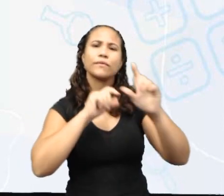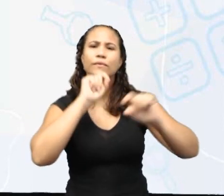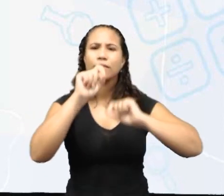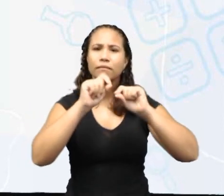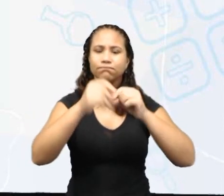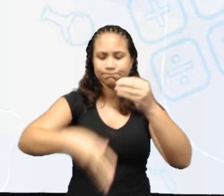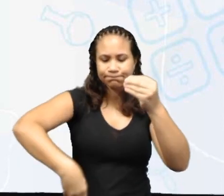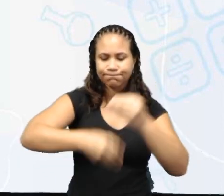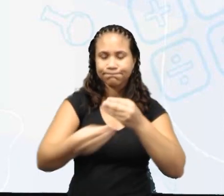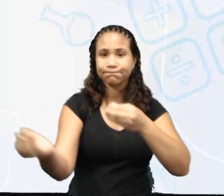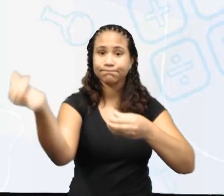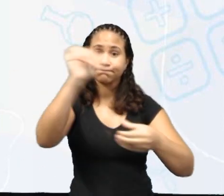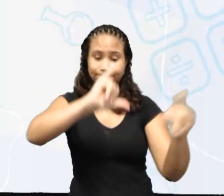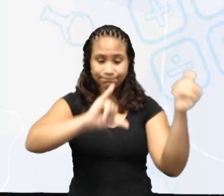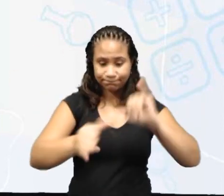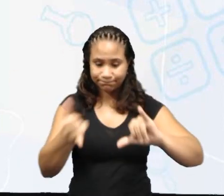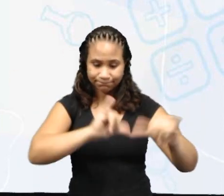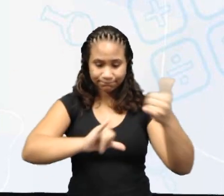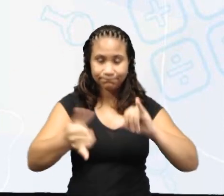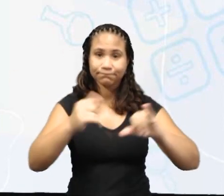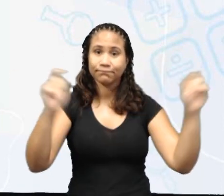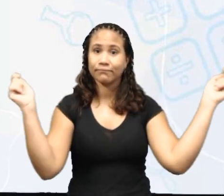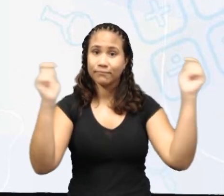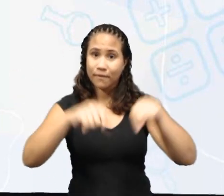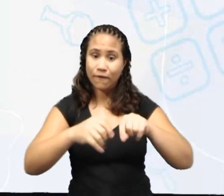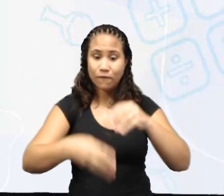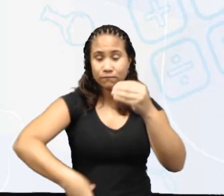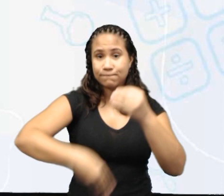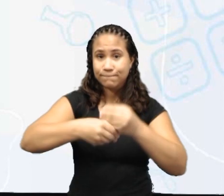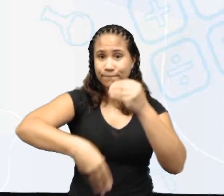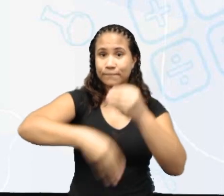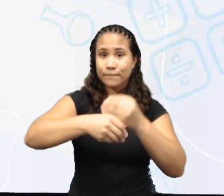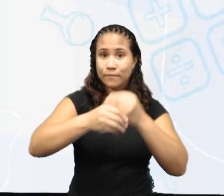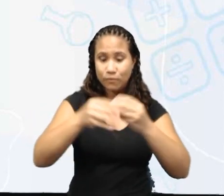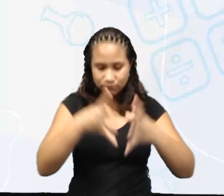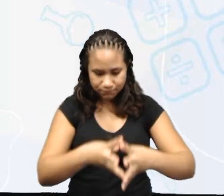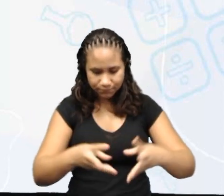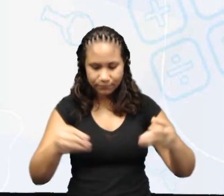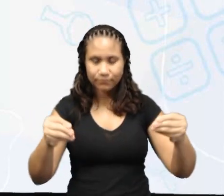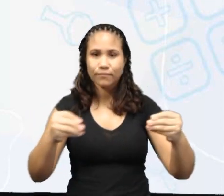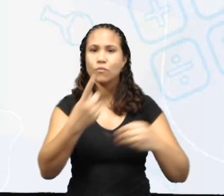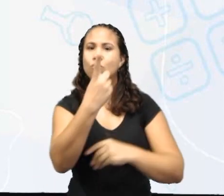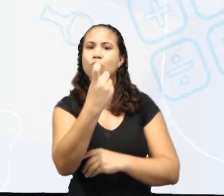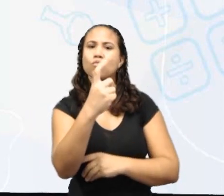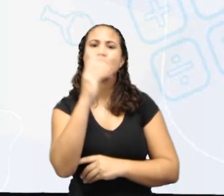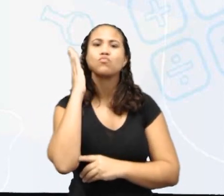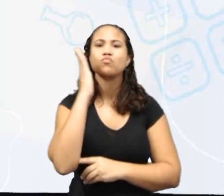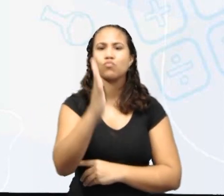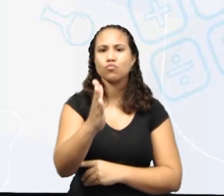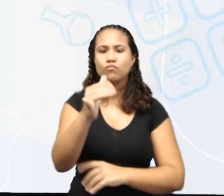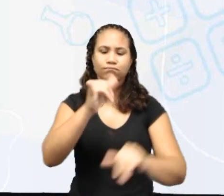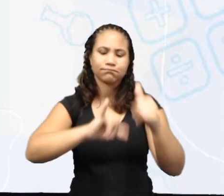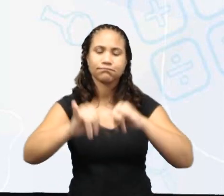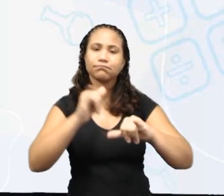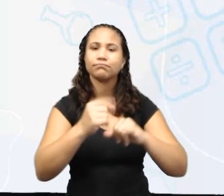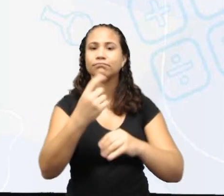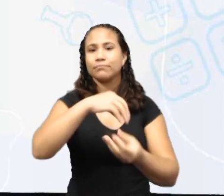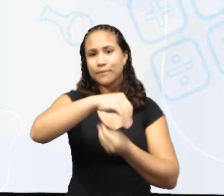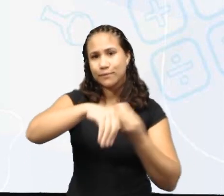nós adicionamos uma substância que tem a capacidade de formar uma mistura homogênea com apenas um dos componentes da